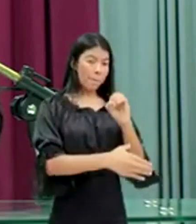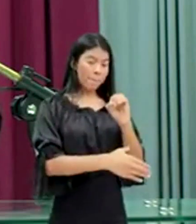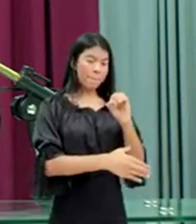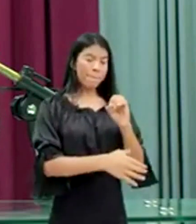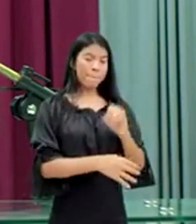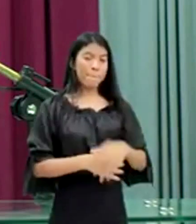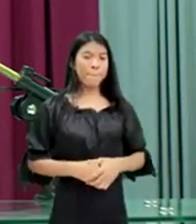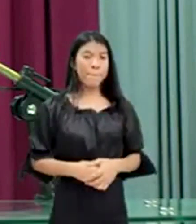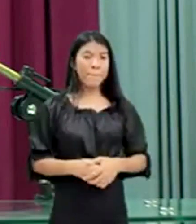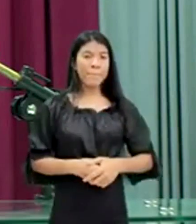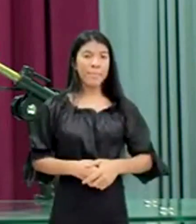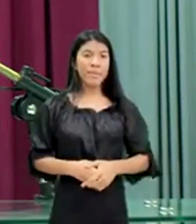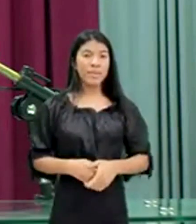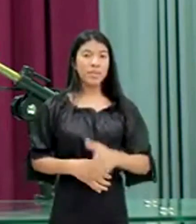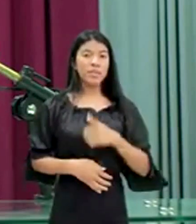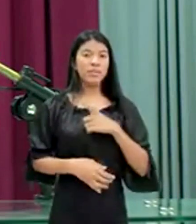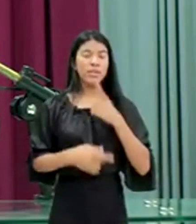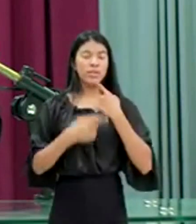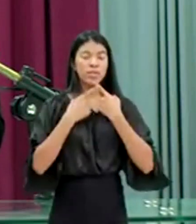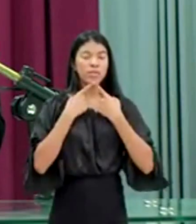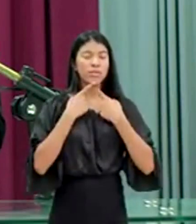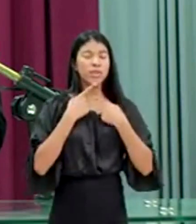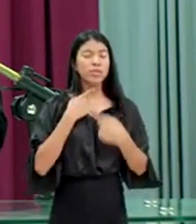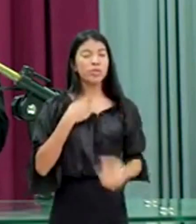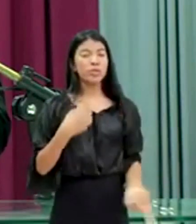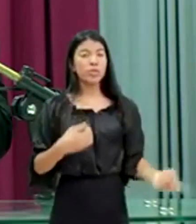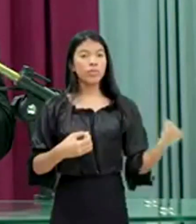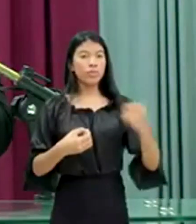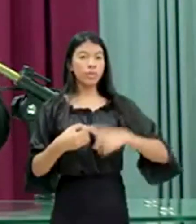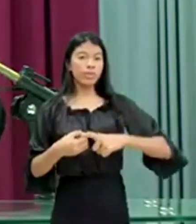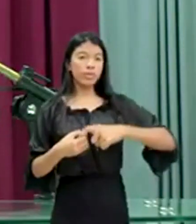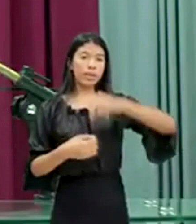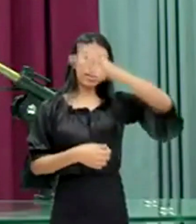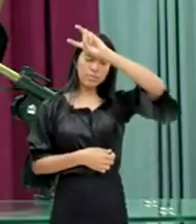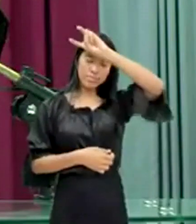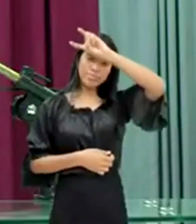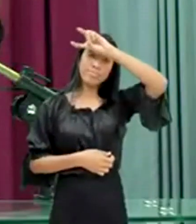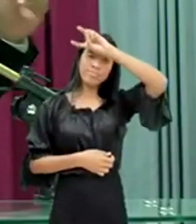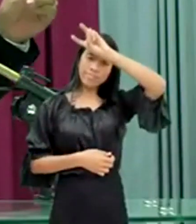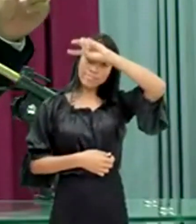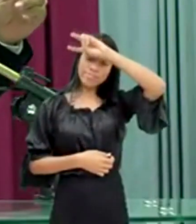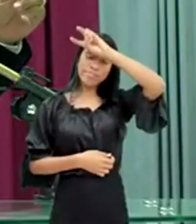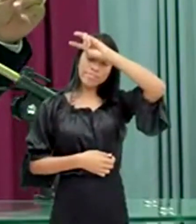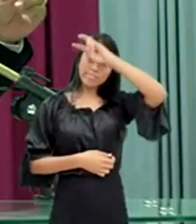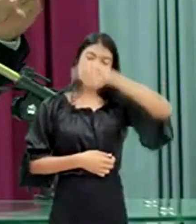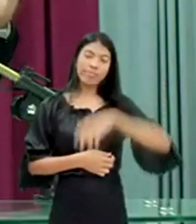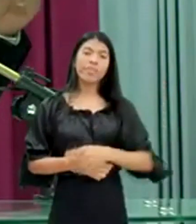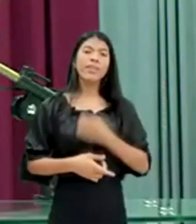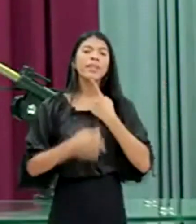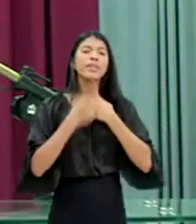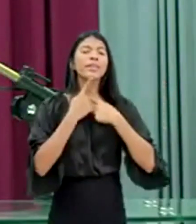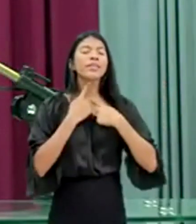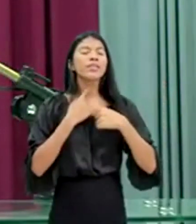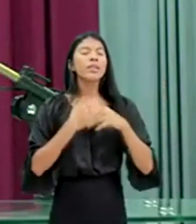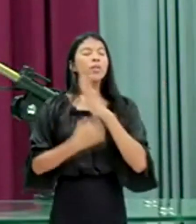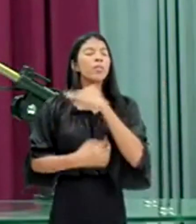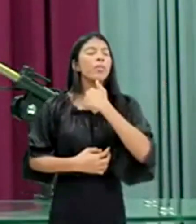tiveram vontade de voltar ao Egito, eles desejaram ter morrido no